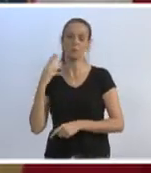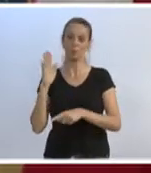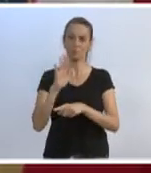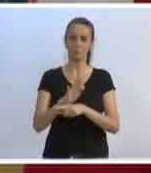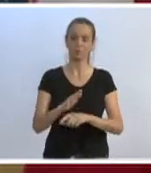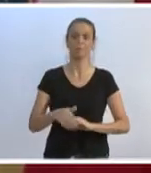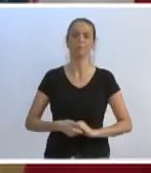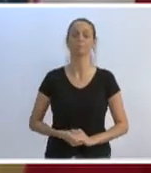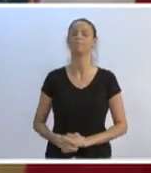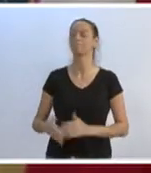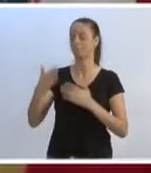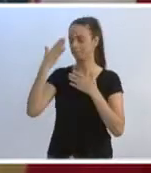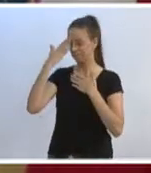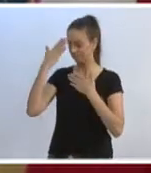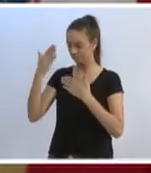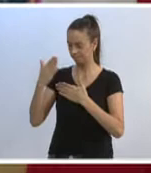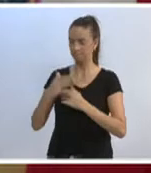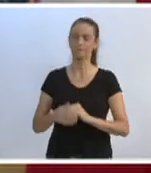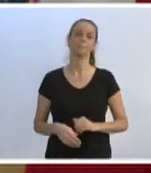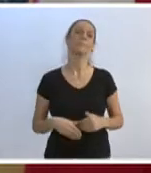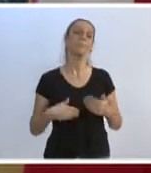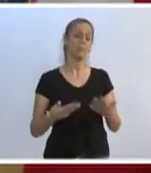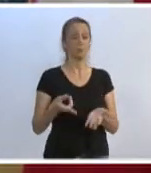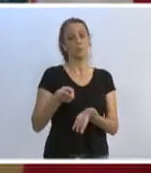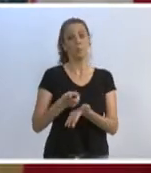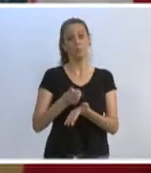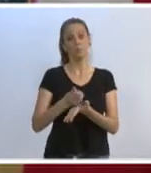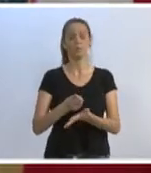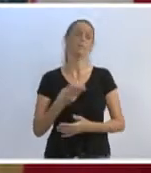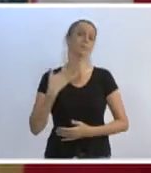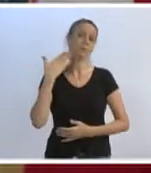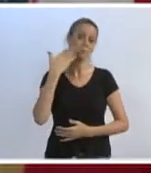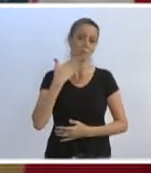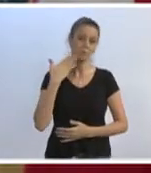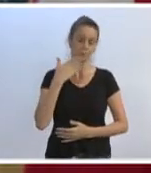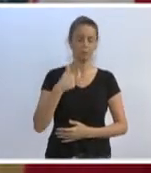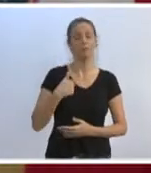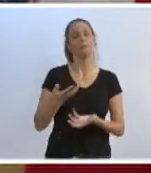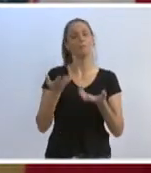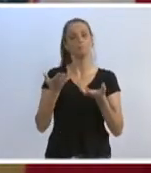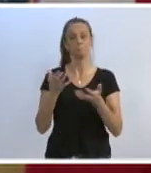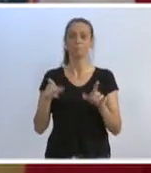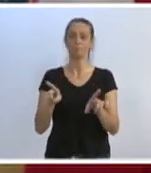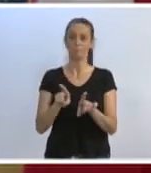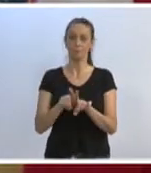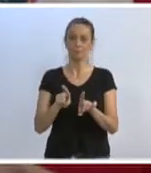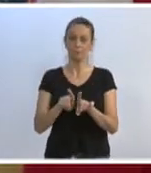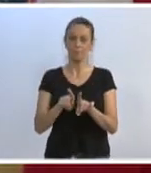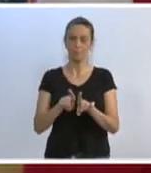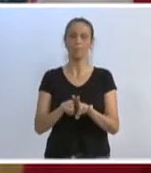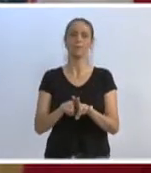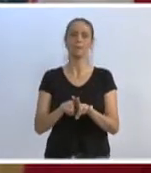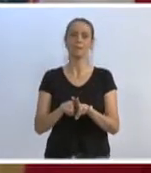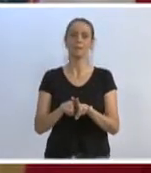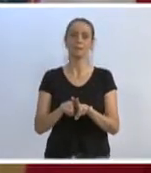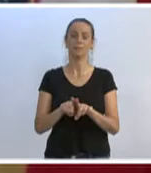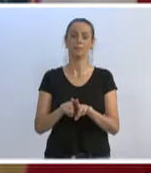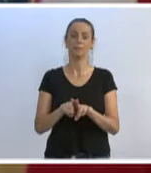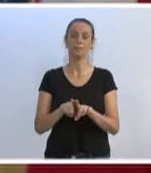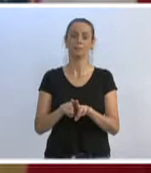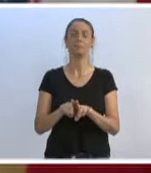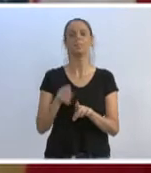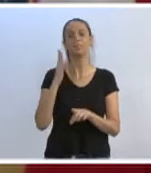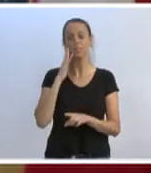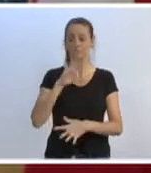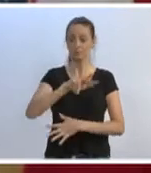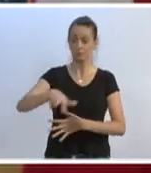obrigado dando continuidade eu quero fazer como fazer muitas vezes nós usamos essa tribuna